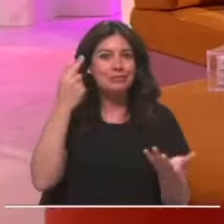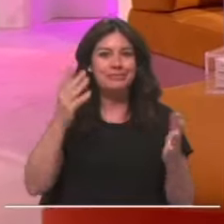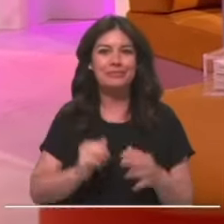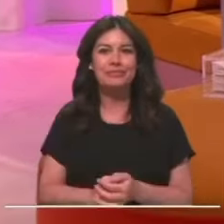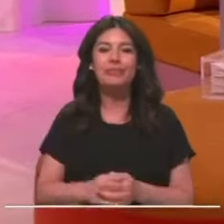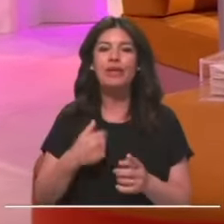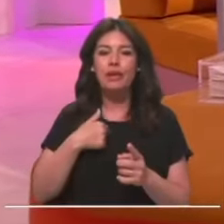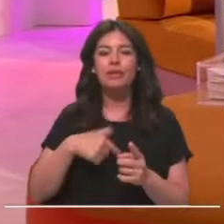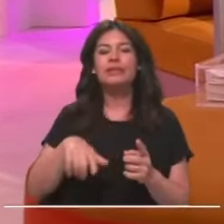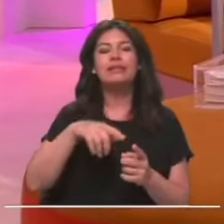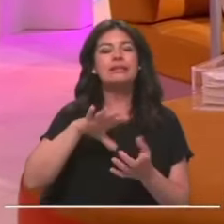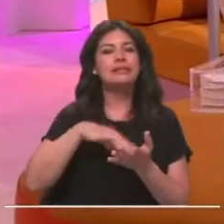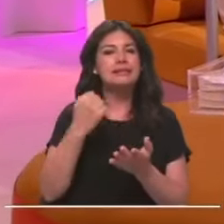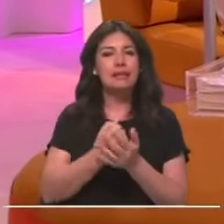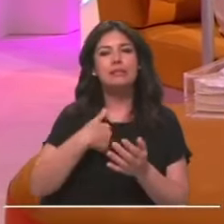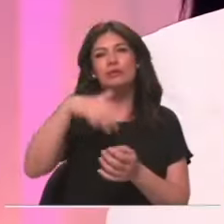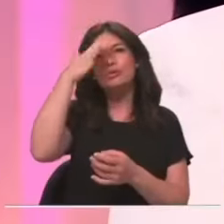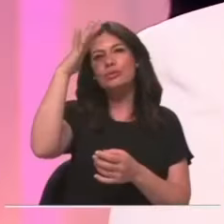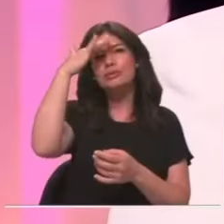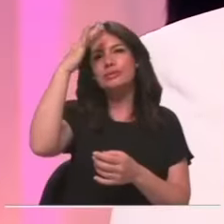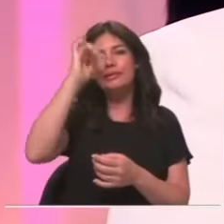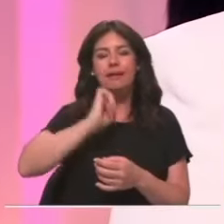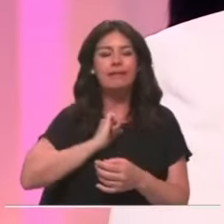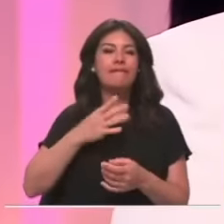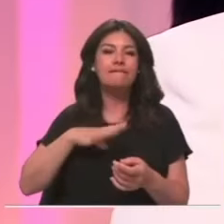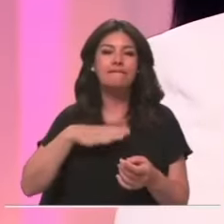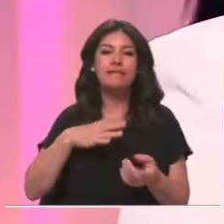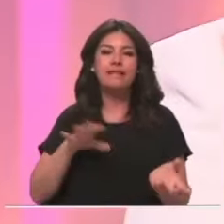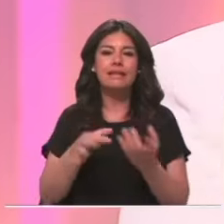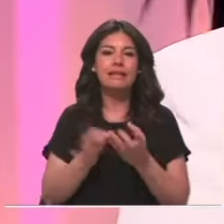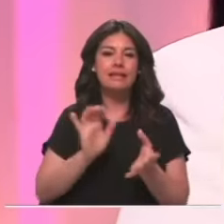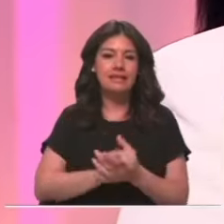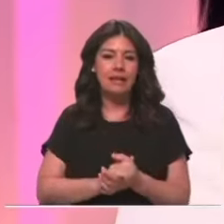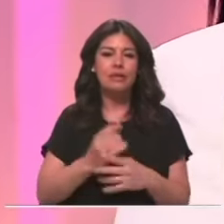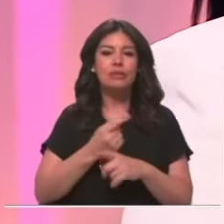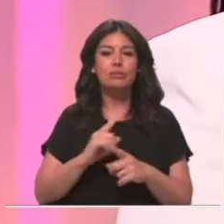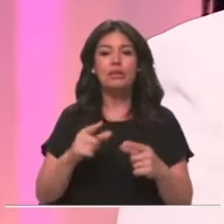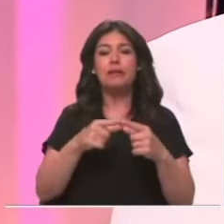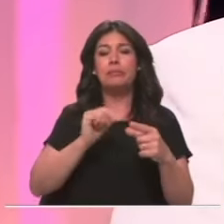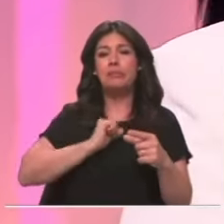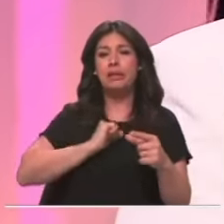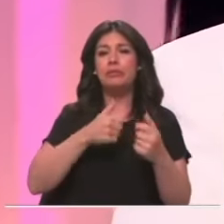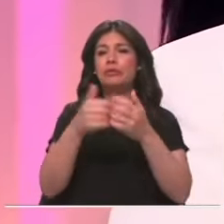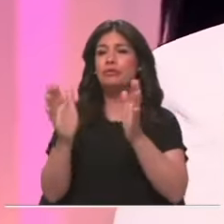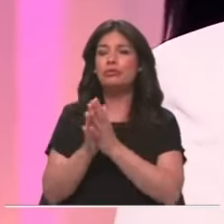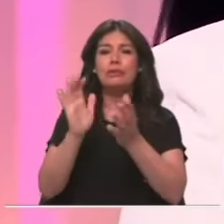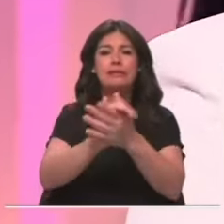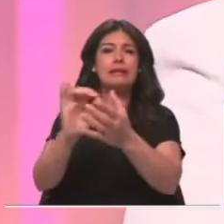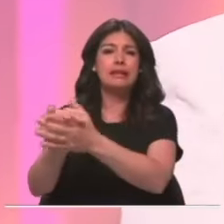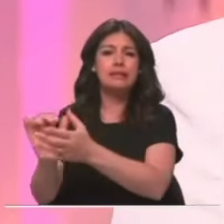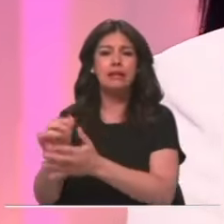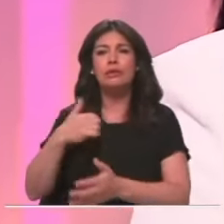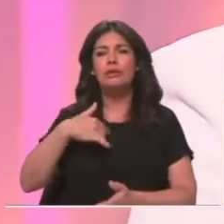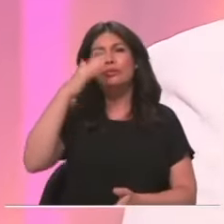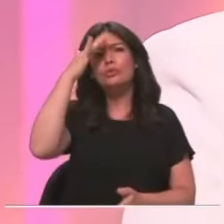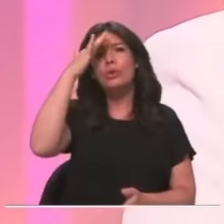Eu sempre tive o sonho de casar porque venho assim de uma família em que as minhas primas todas casaram Então para mim fazia tinha que ser era uma